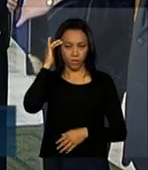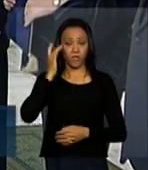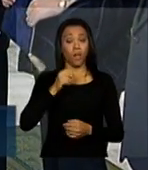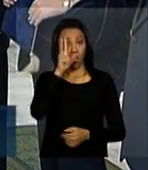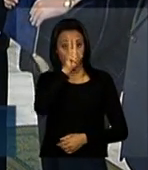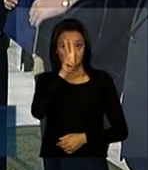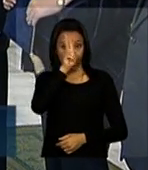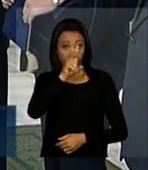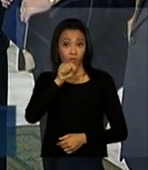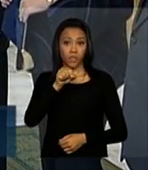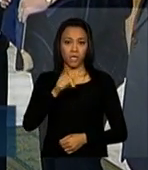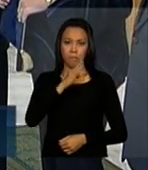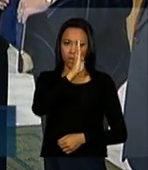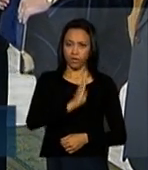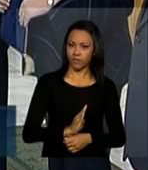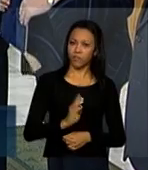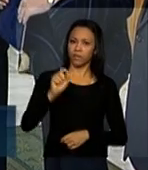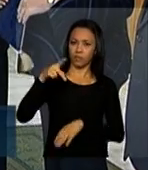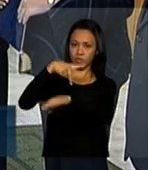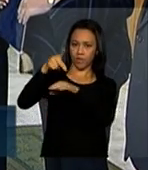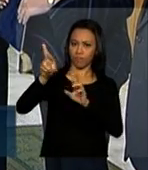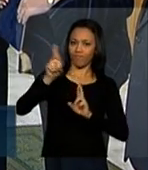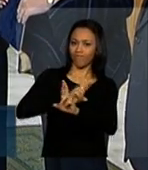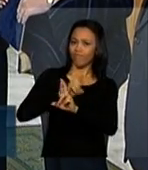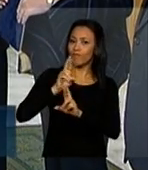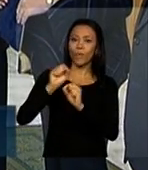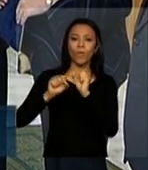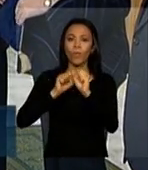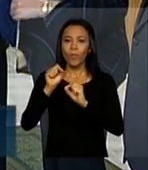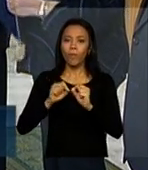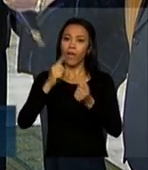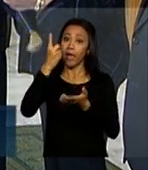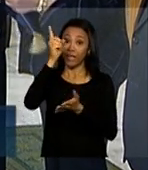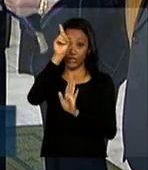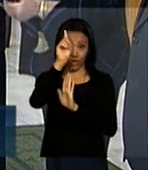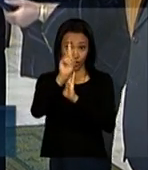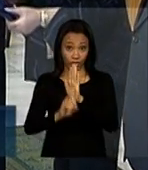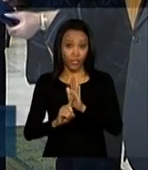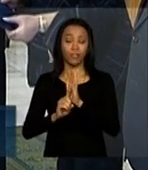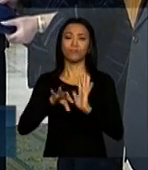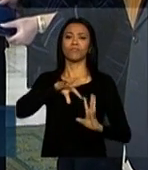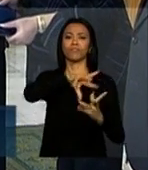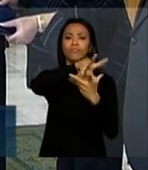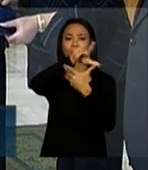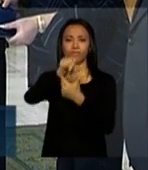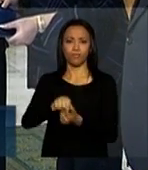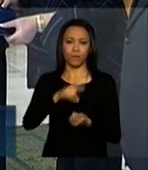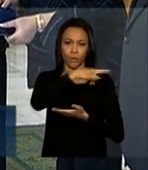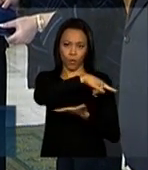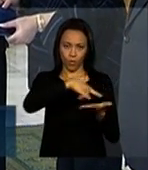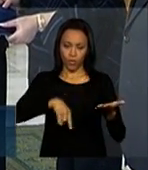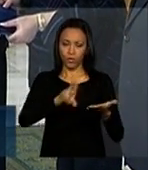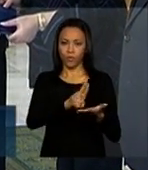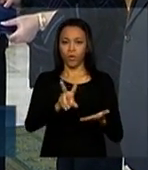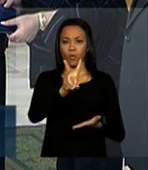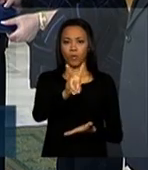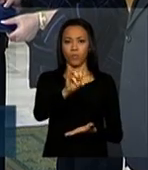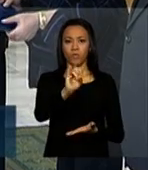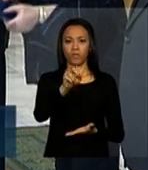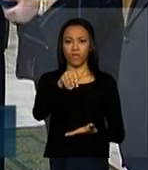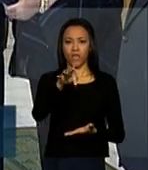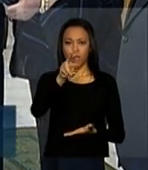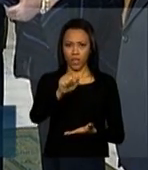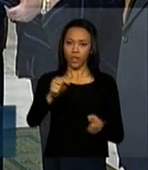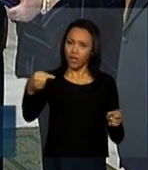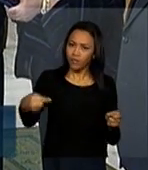Lembrando que as relações diplomáticas são definidas no plano do direito internacional pela Convenção de Viena sobre Relações